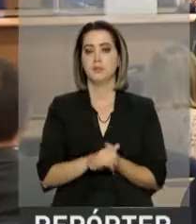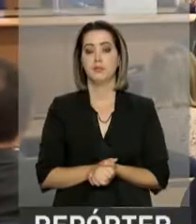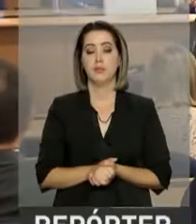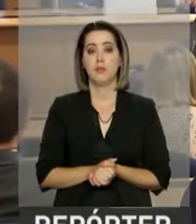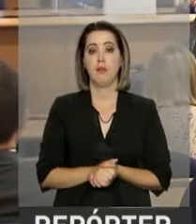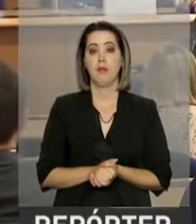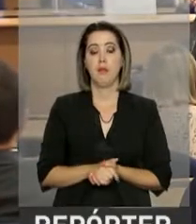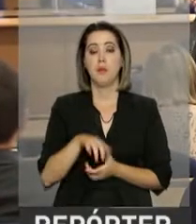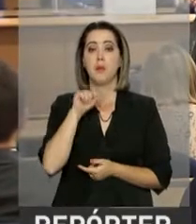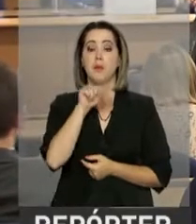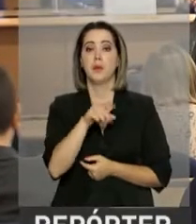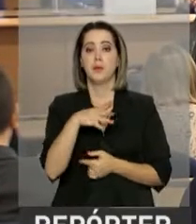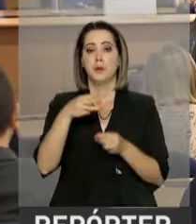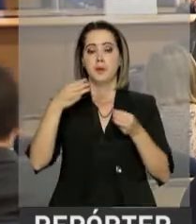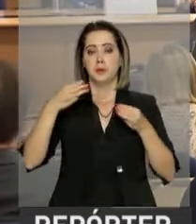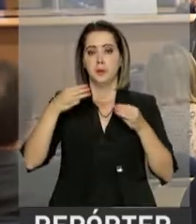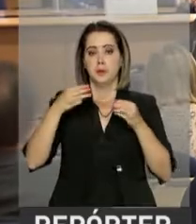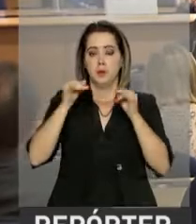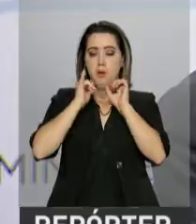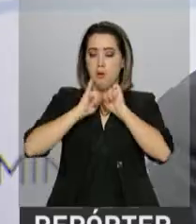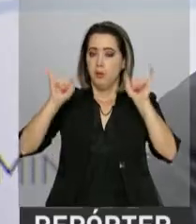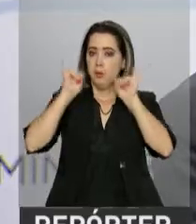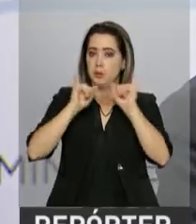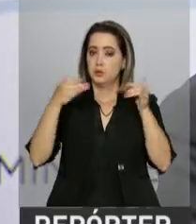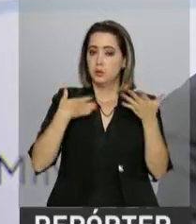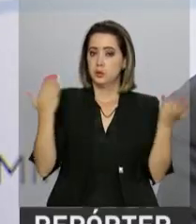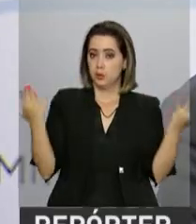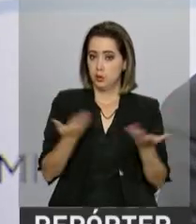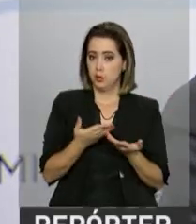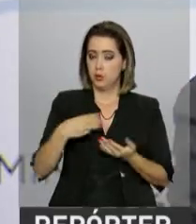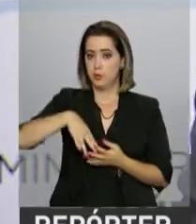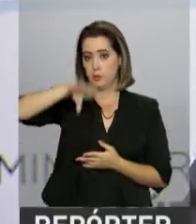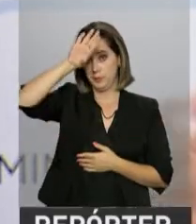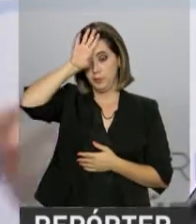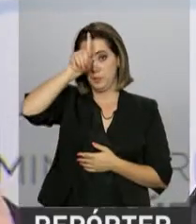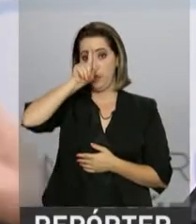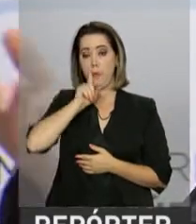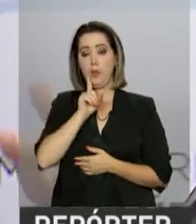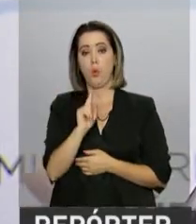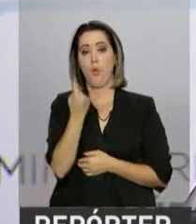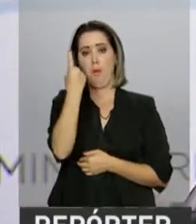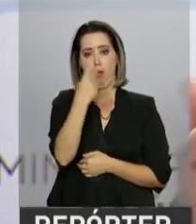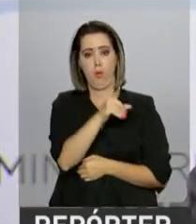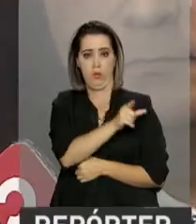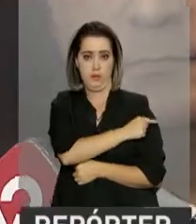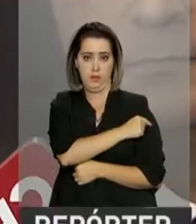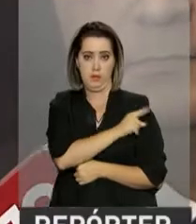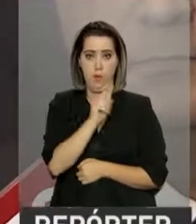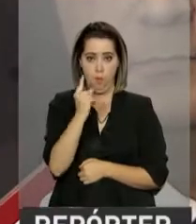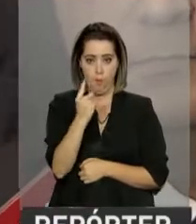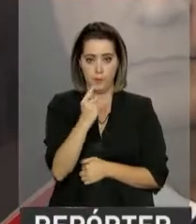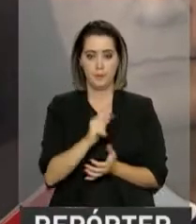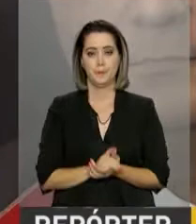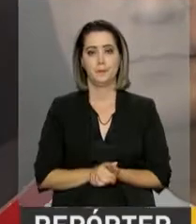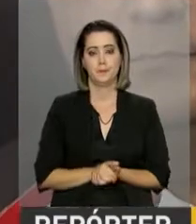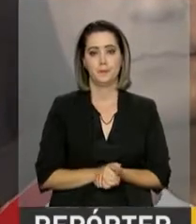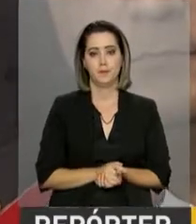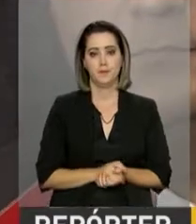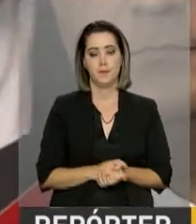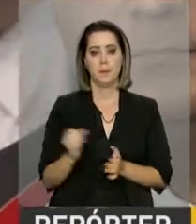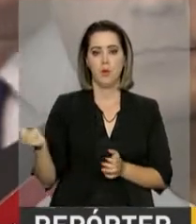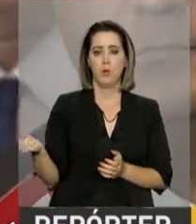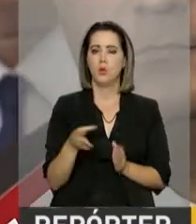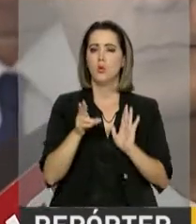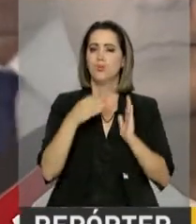É que o Ministério da Saúde anunciou que a partir de agora, a vacina contra a febre amarela será aplicada em dose única. Reavaliando os